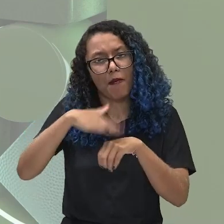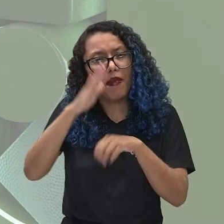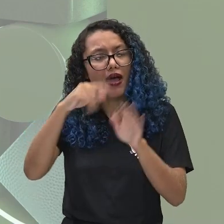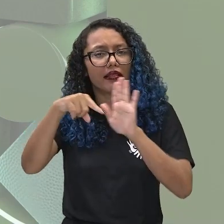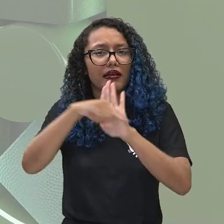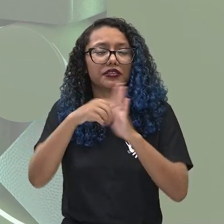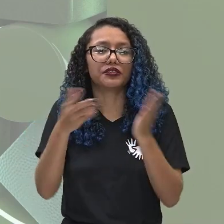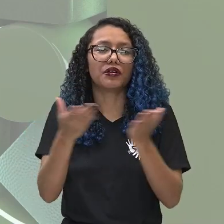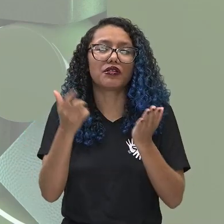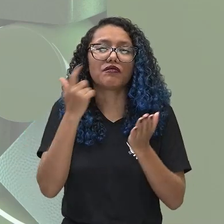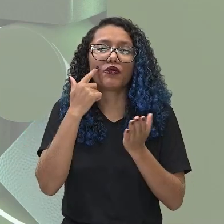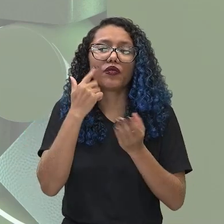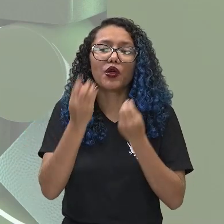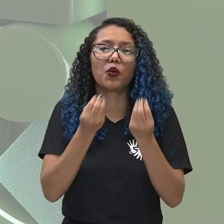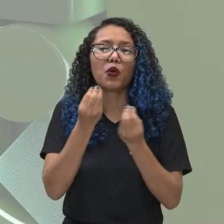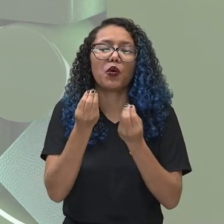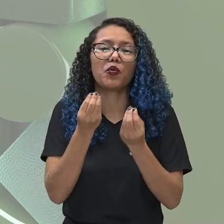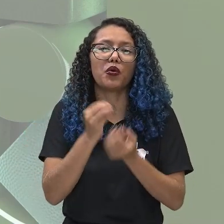de